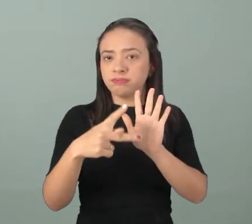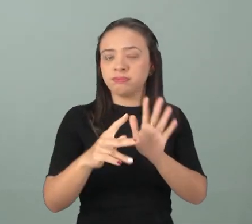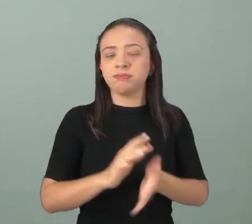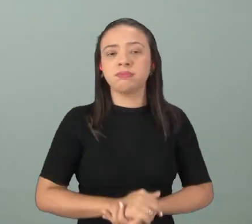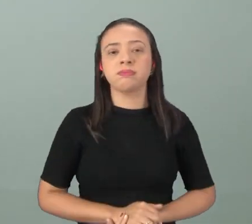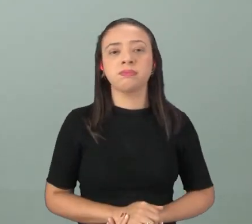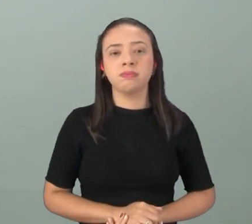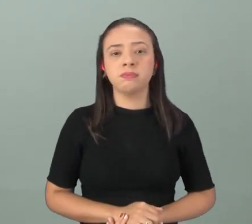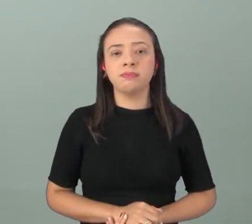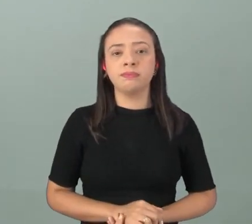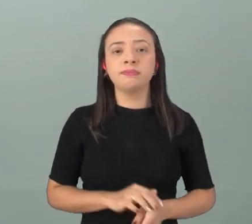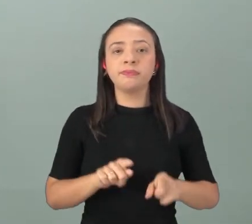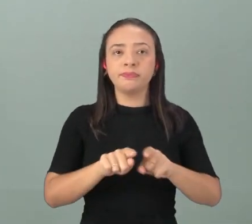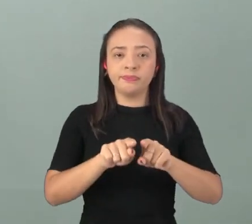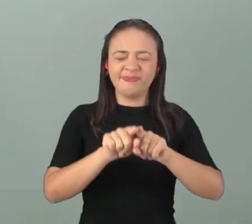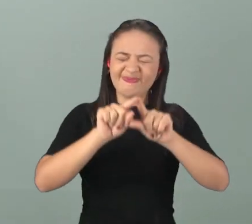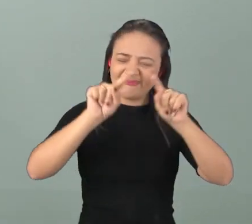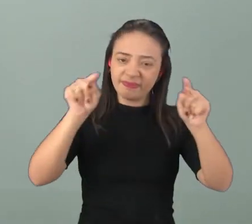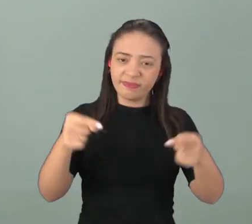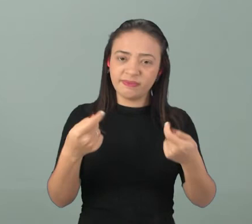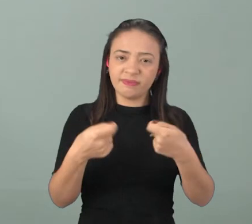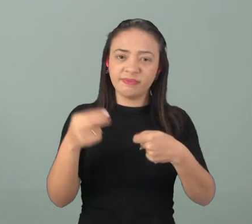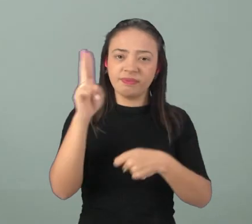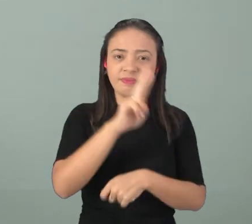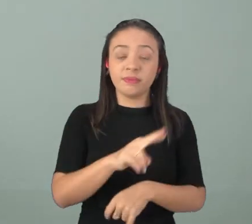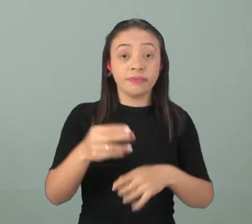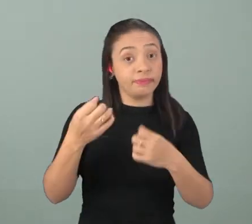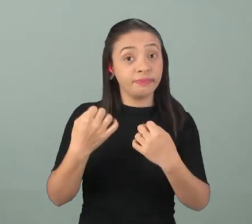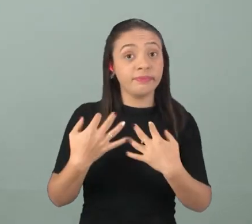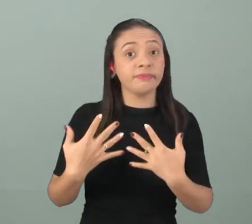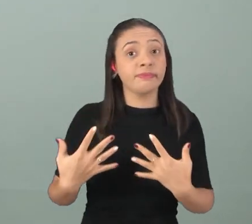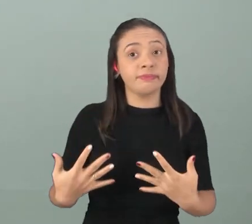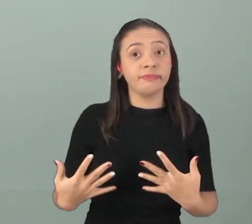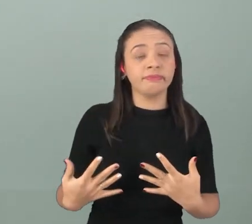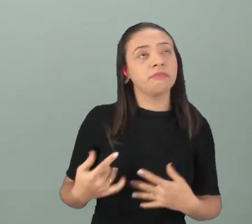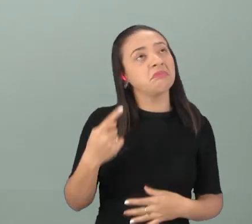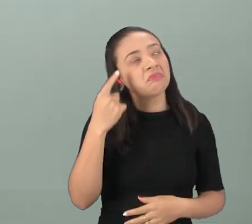ok? E o parênteses você pode usar para fazer uma explicação.